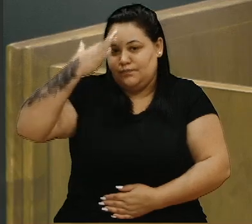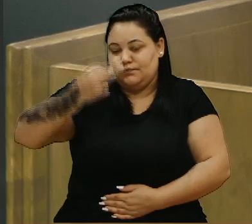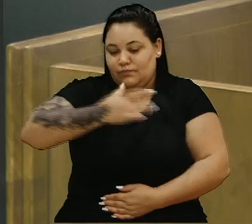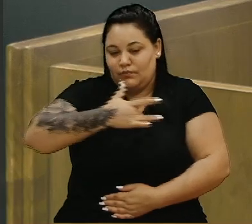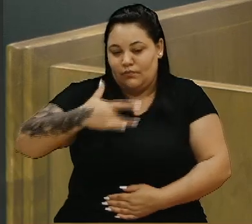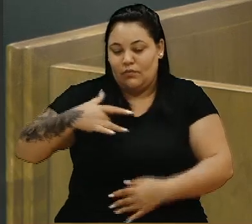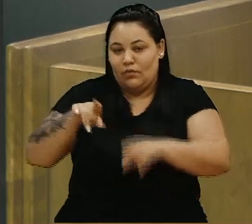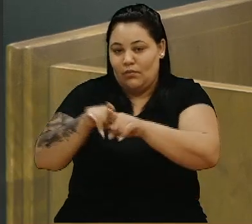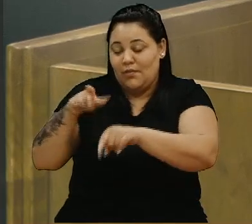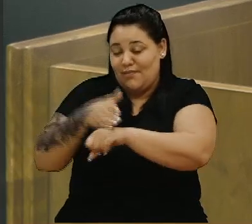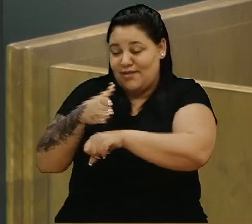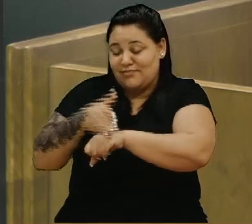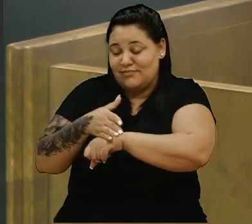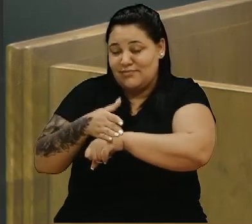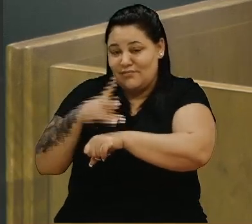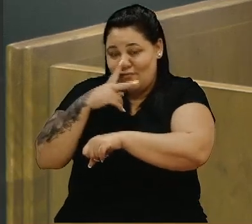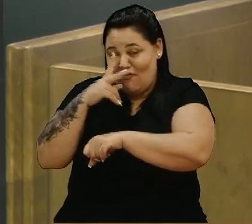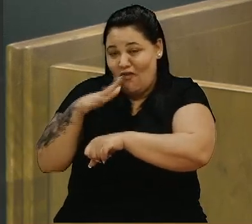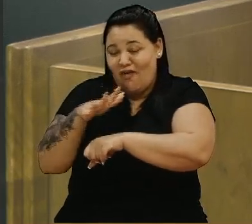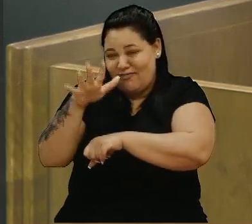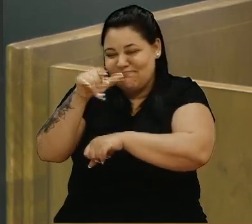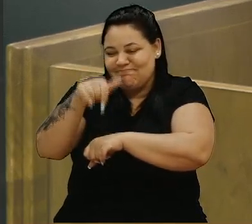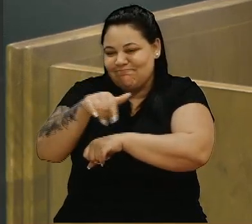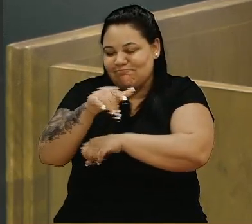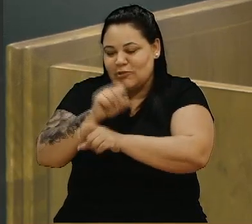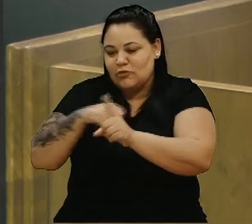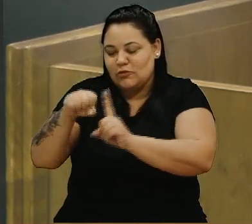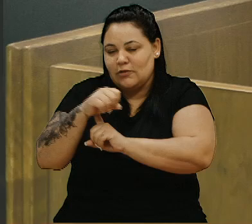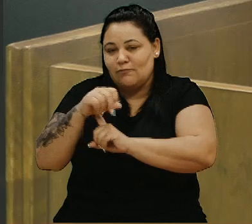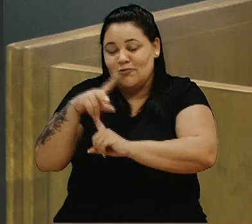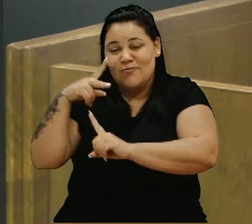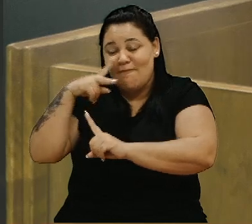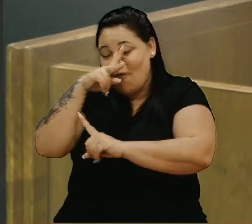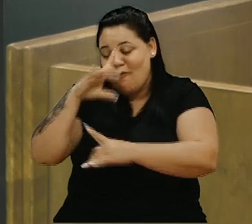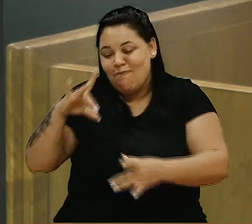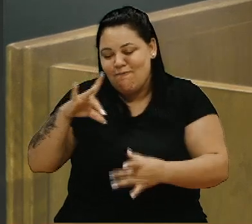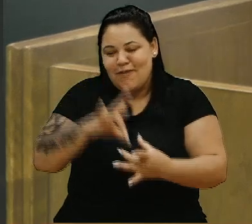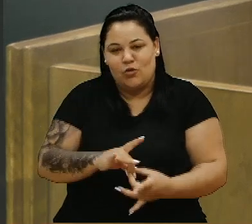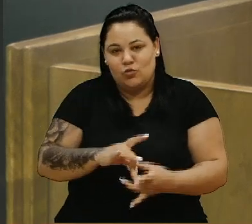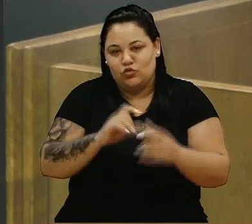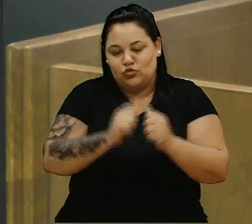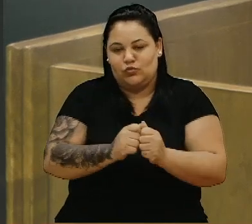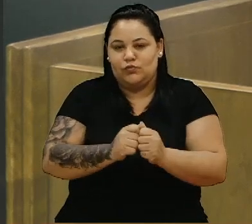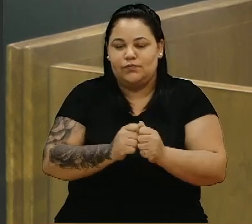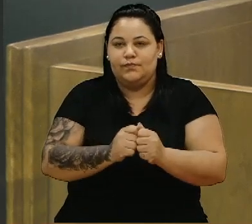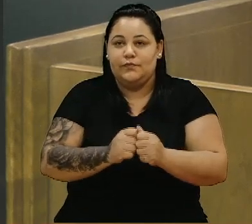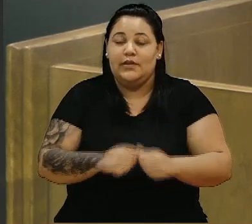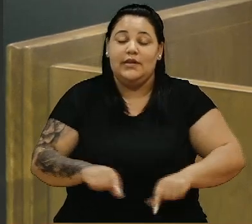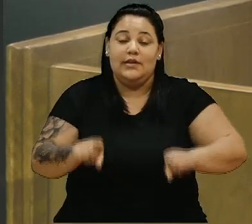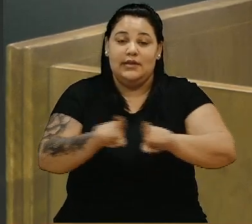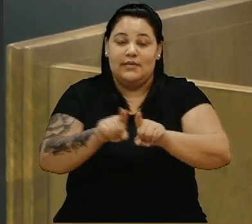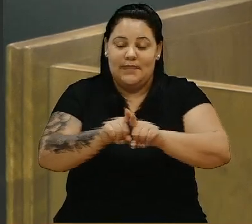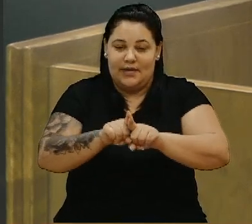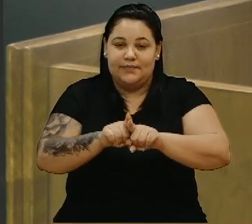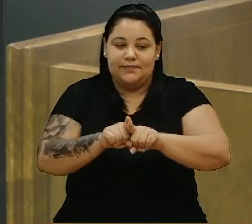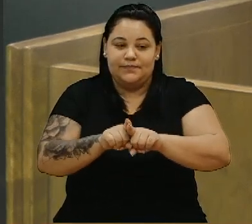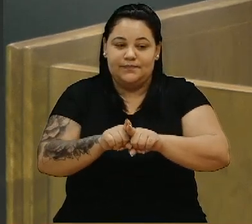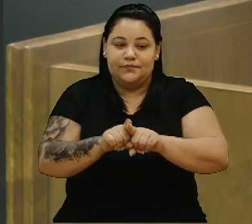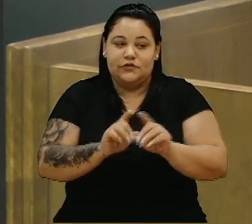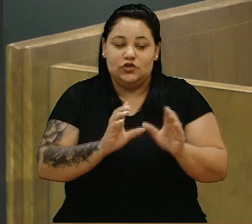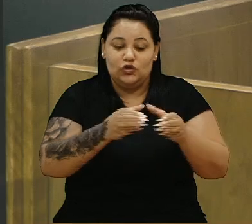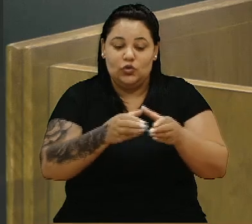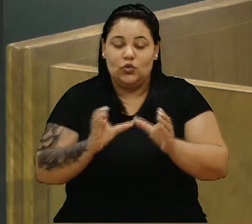da sociedade. Então, fortalecer esse vínculo. Também o reforço de equipes